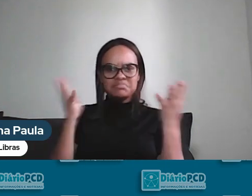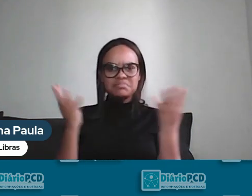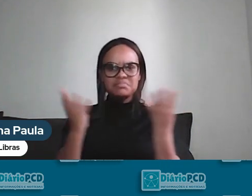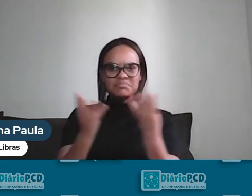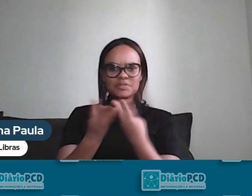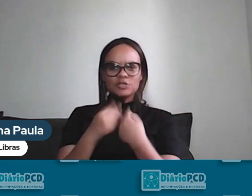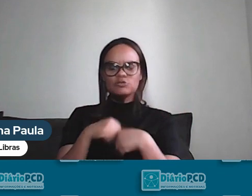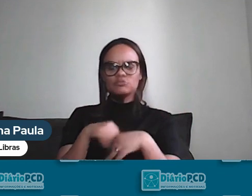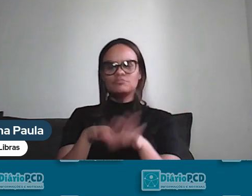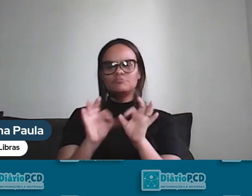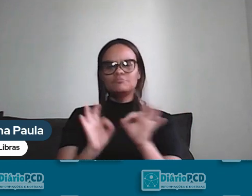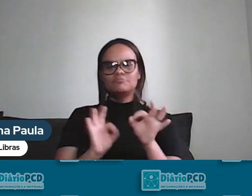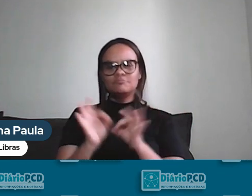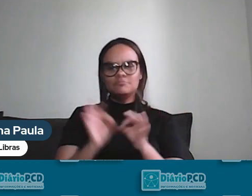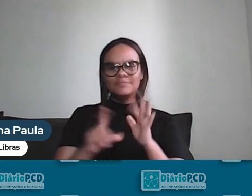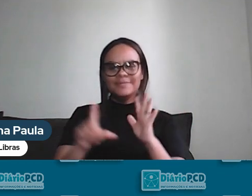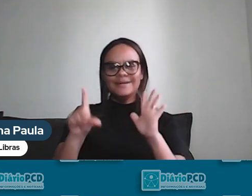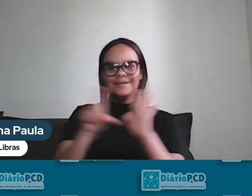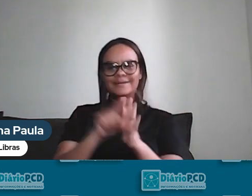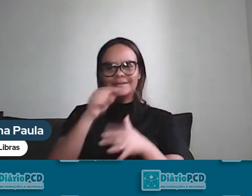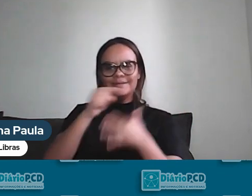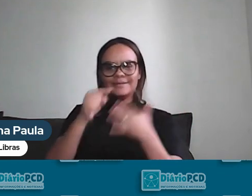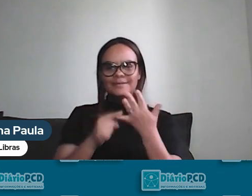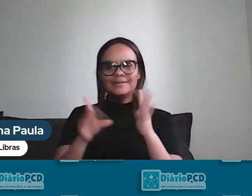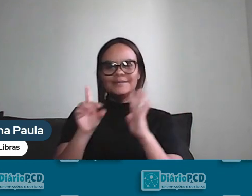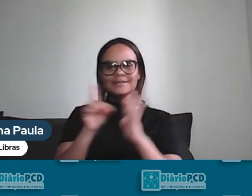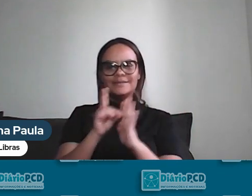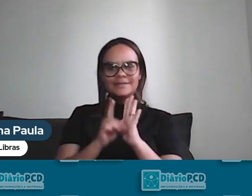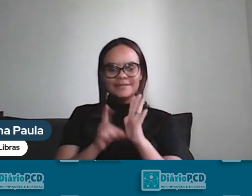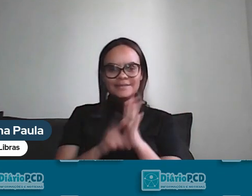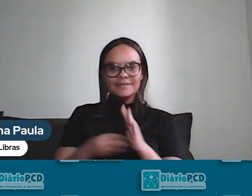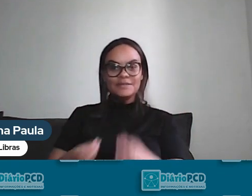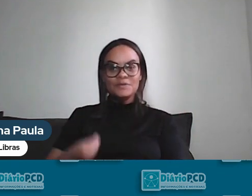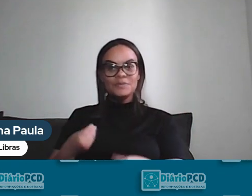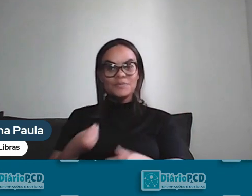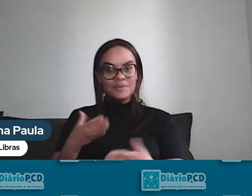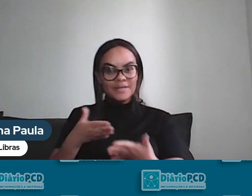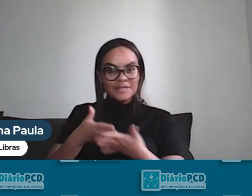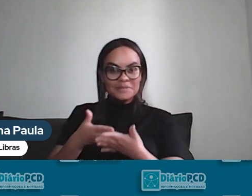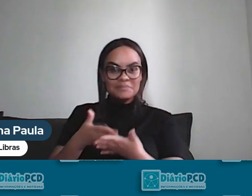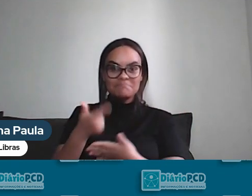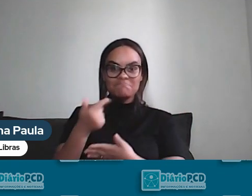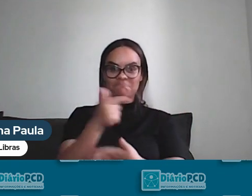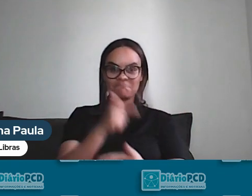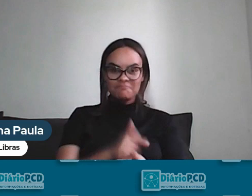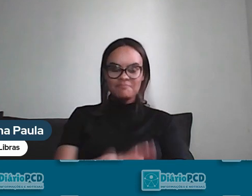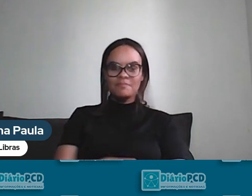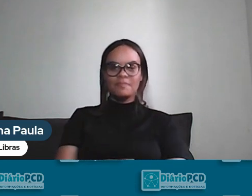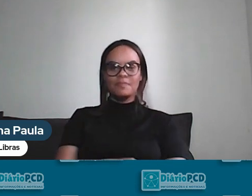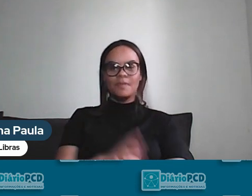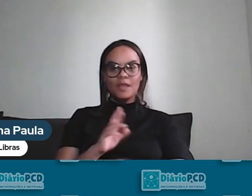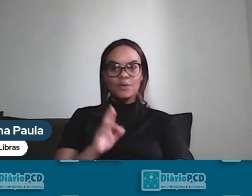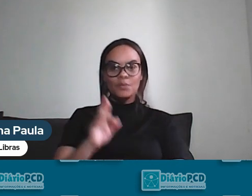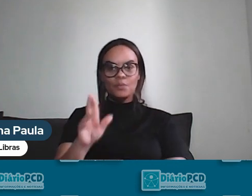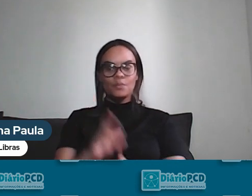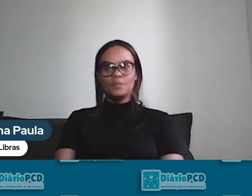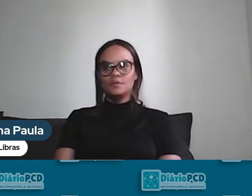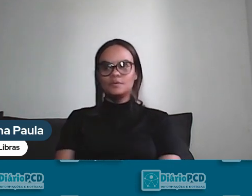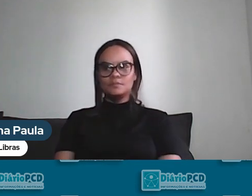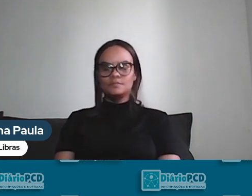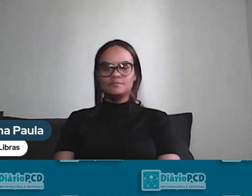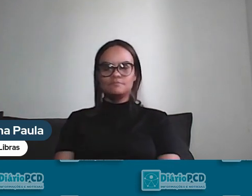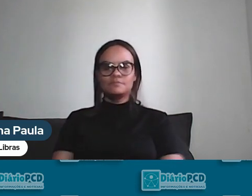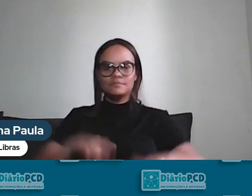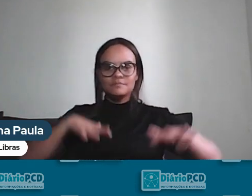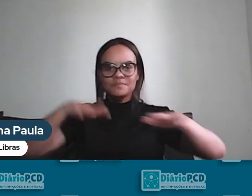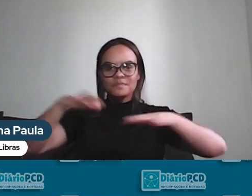da confecção de legislações, decretos, do Viver Sem Limites, enfim, uma referência do